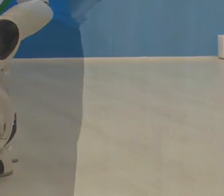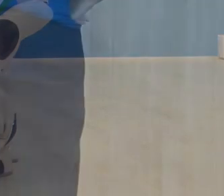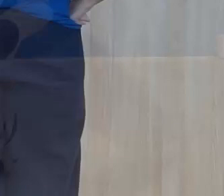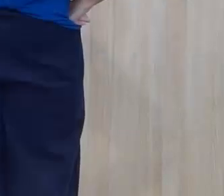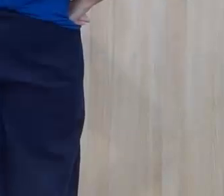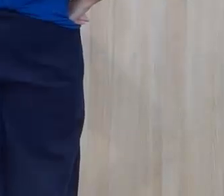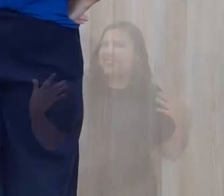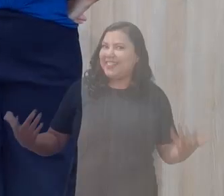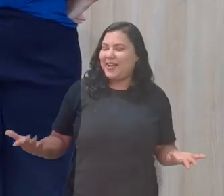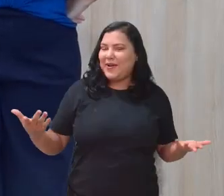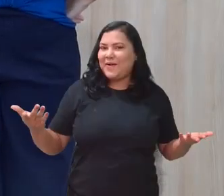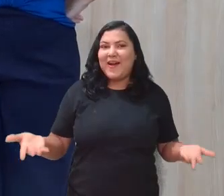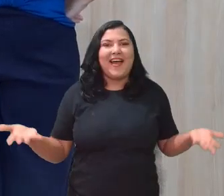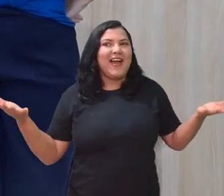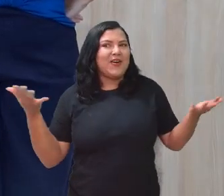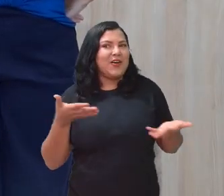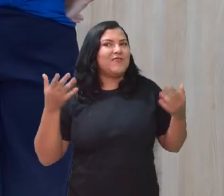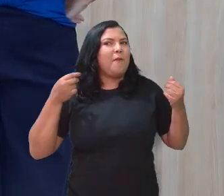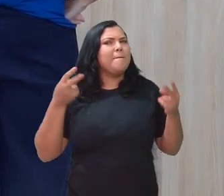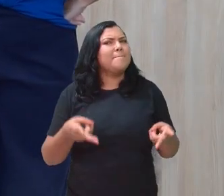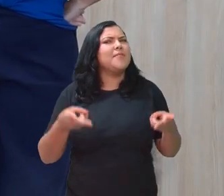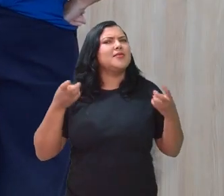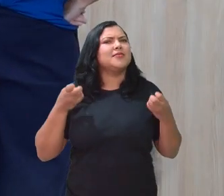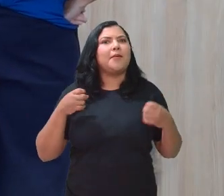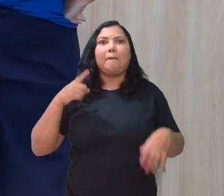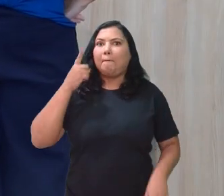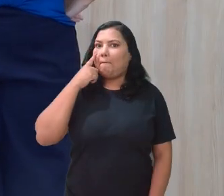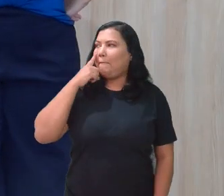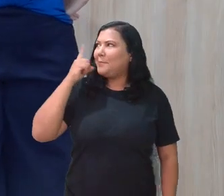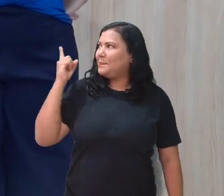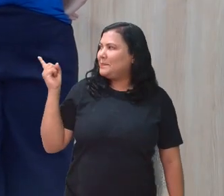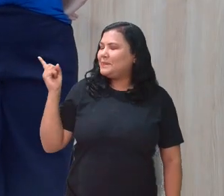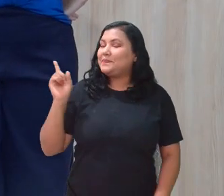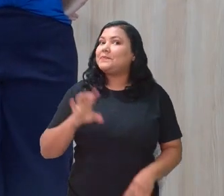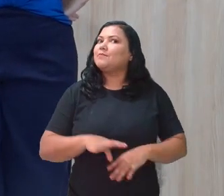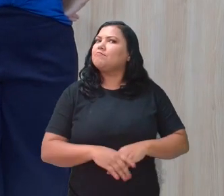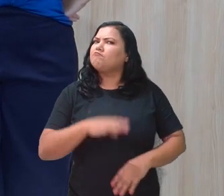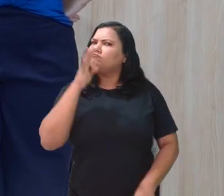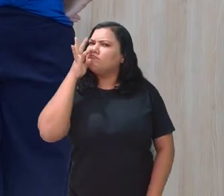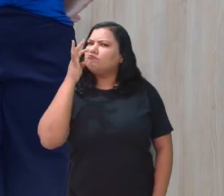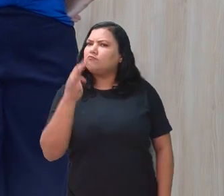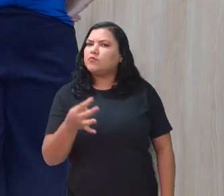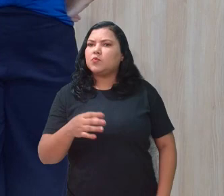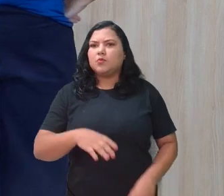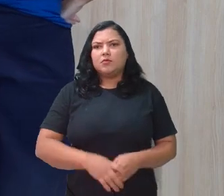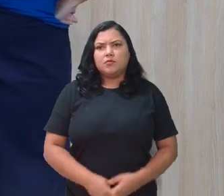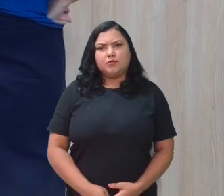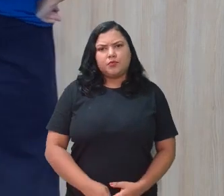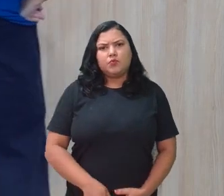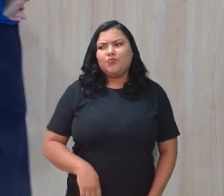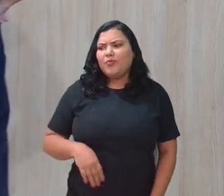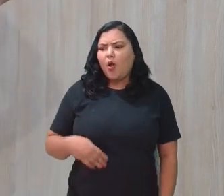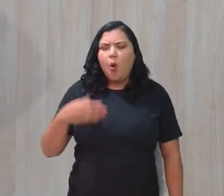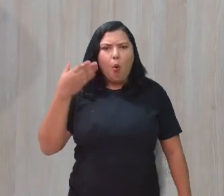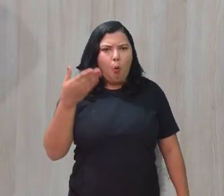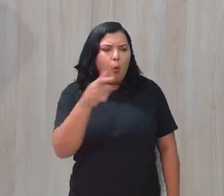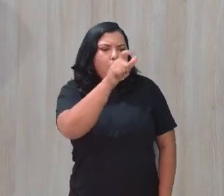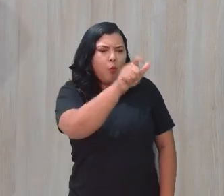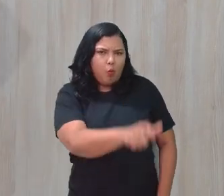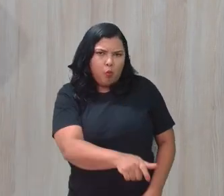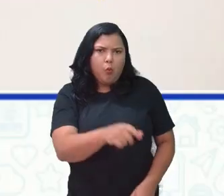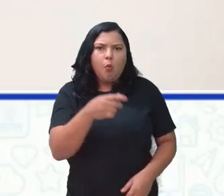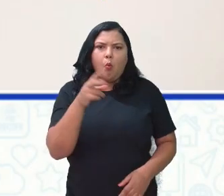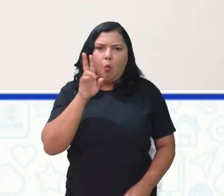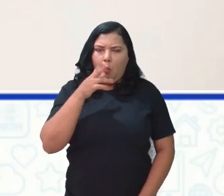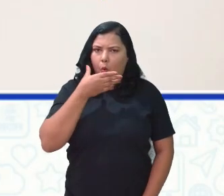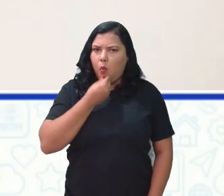Então, vamos ver agora os argumentos da acusação em texto, tá certo? Ó, o réu alega